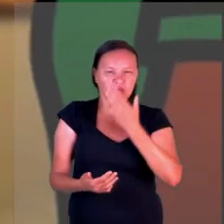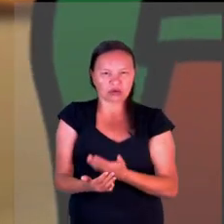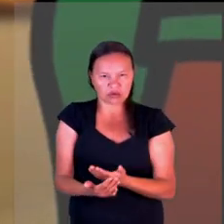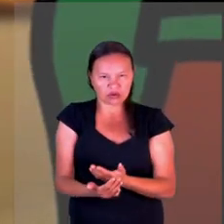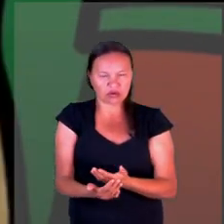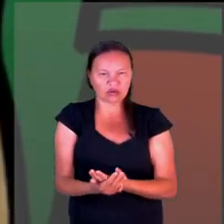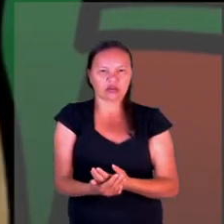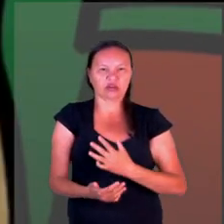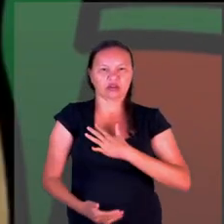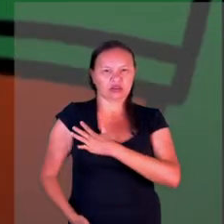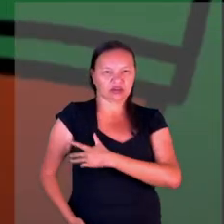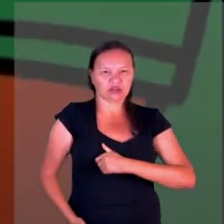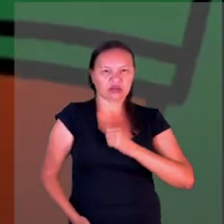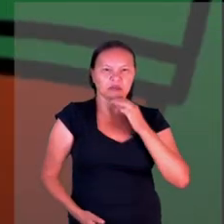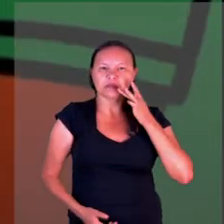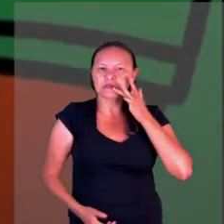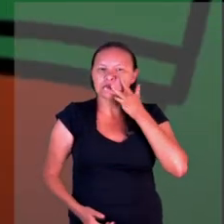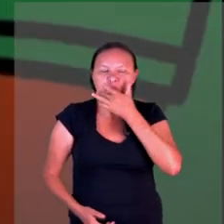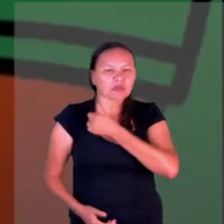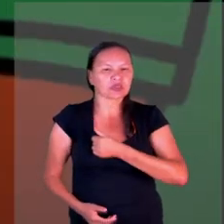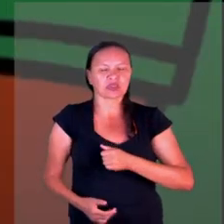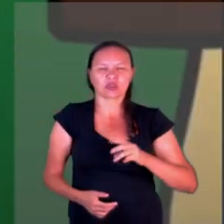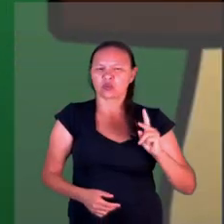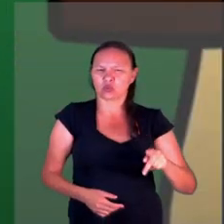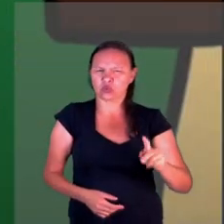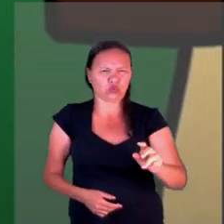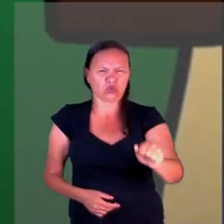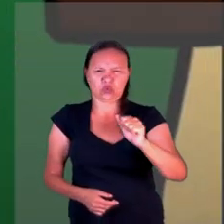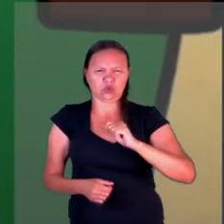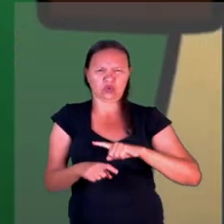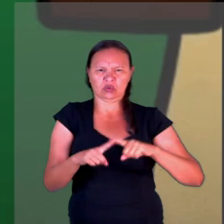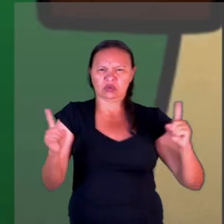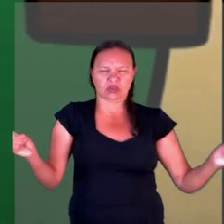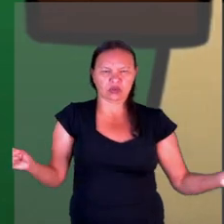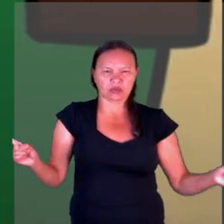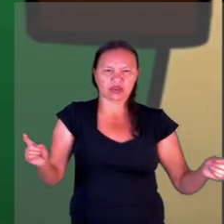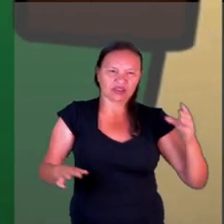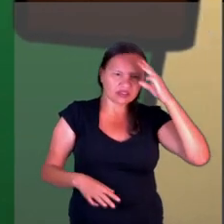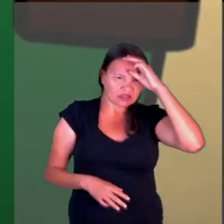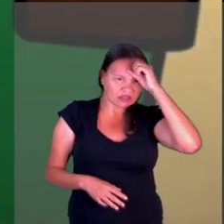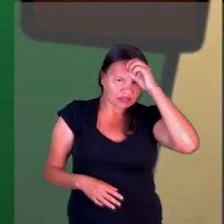mais Ah meu filho você tem muito que